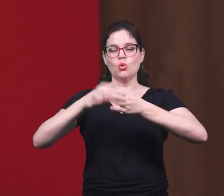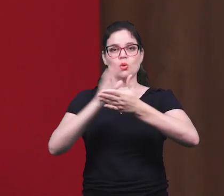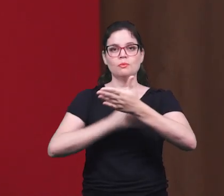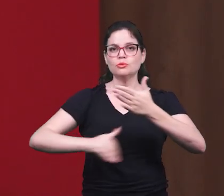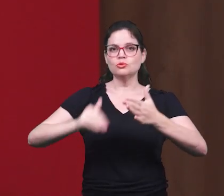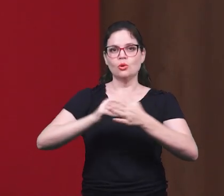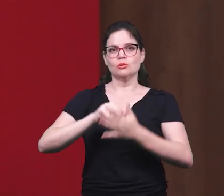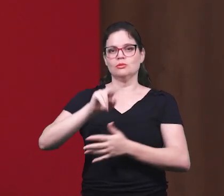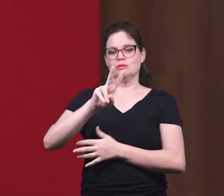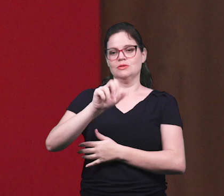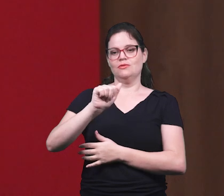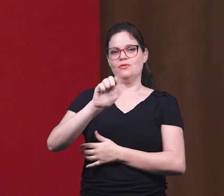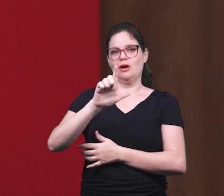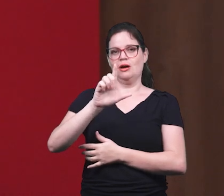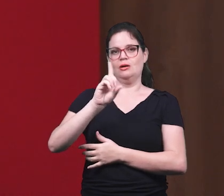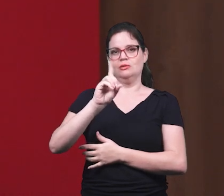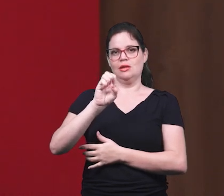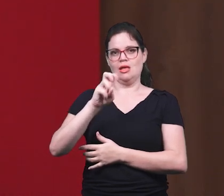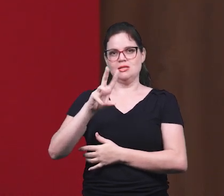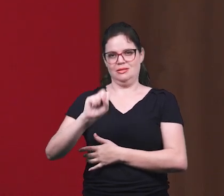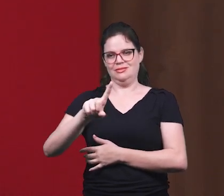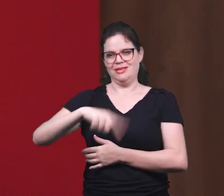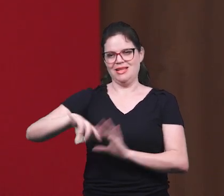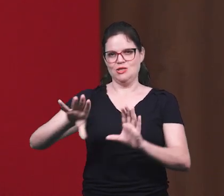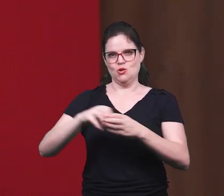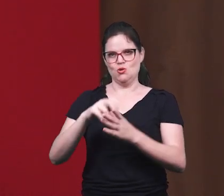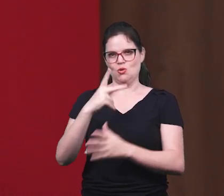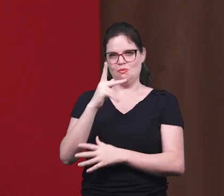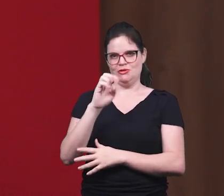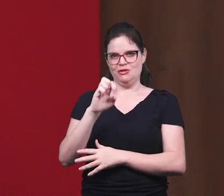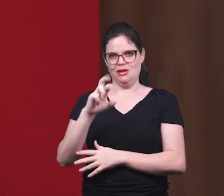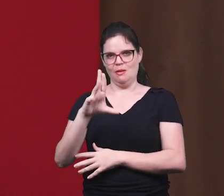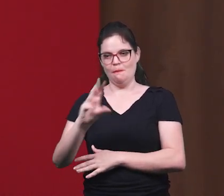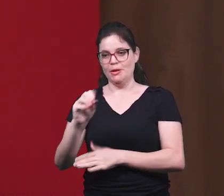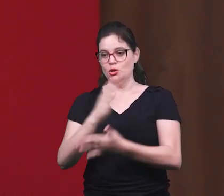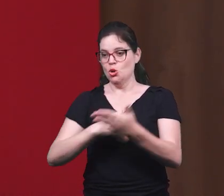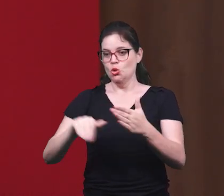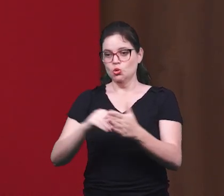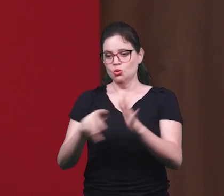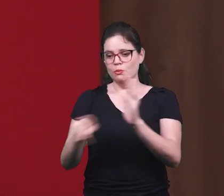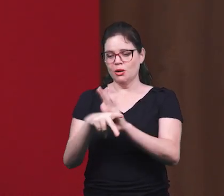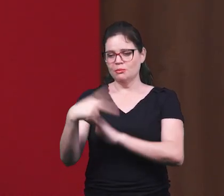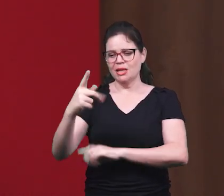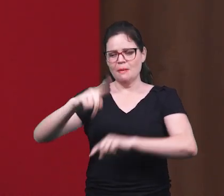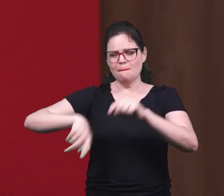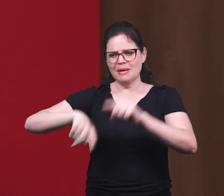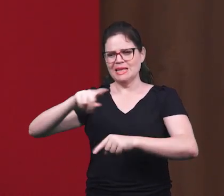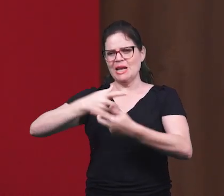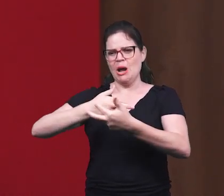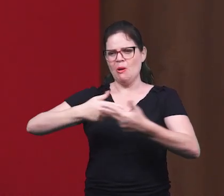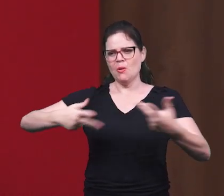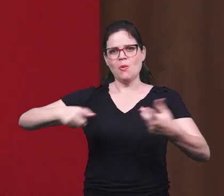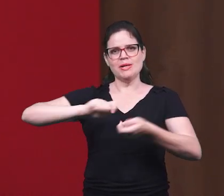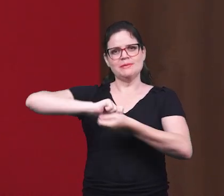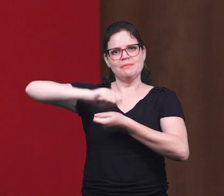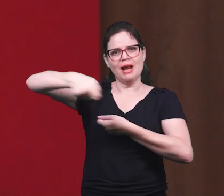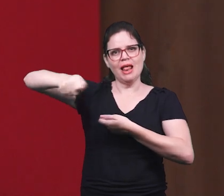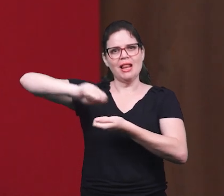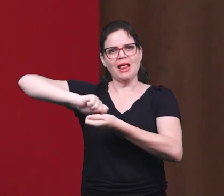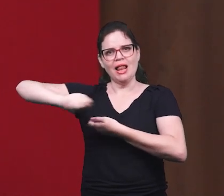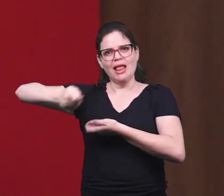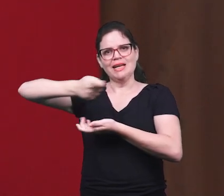e todos os tudo que pertencia a eles, todos os escritos, tudo que eles tinham, e